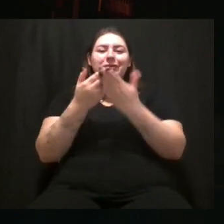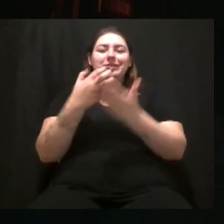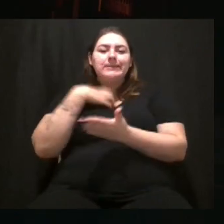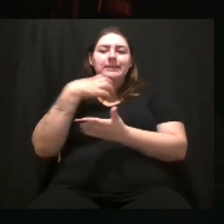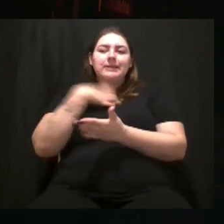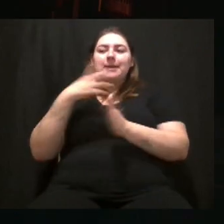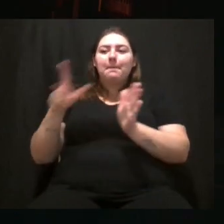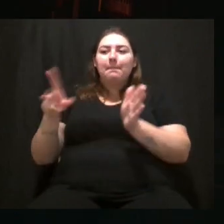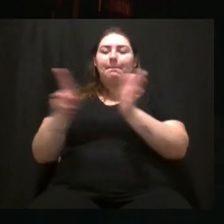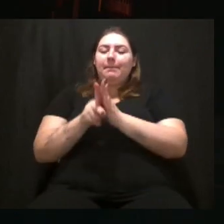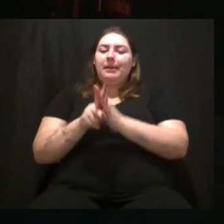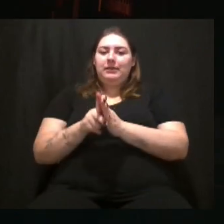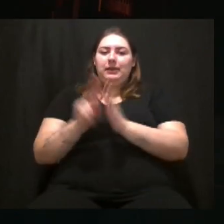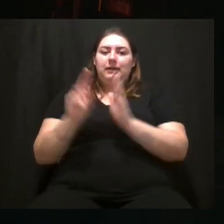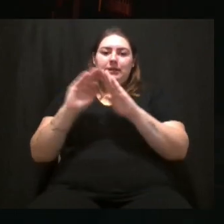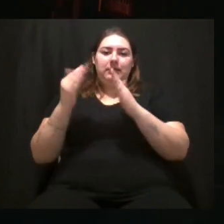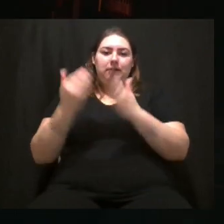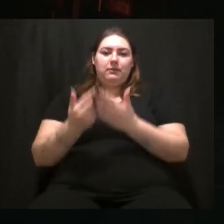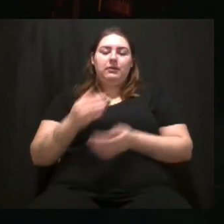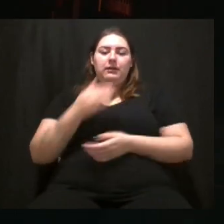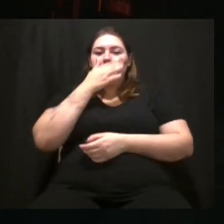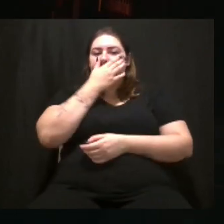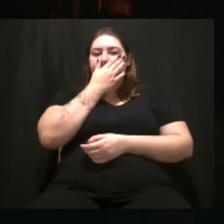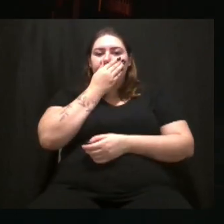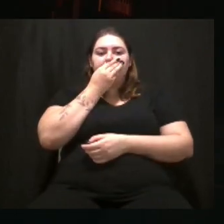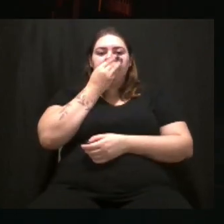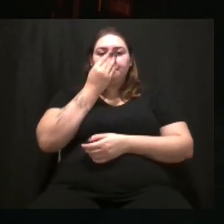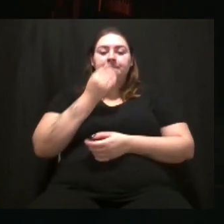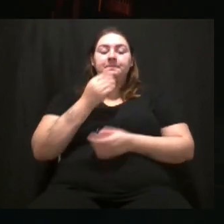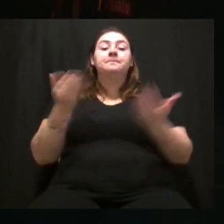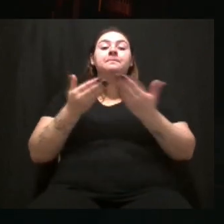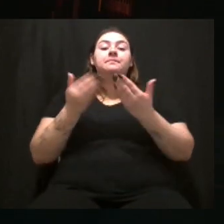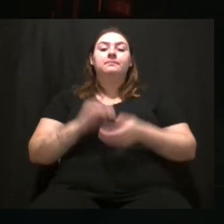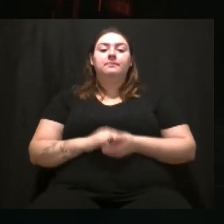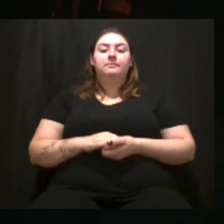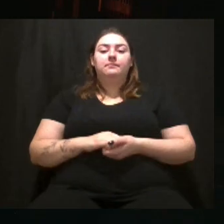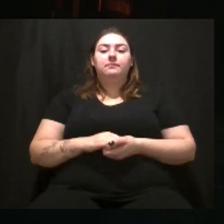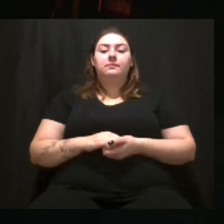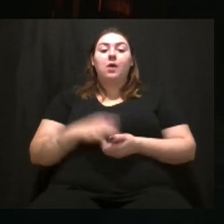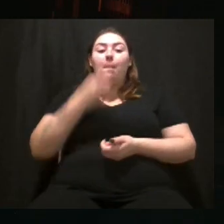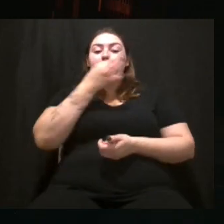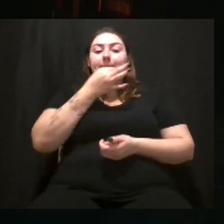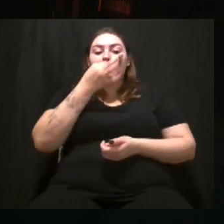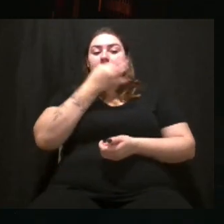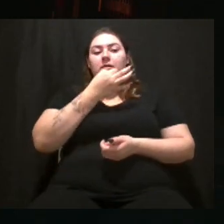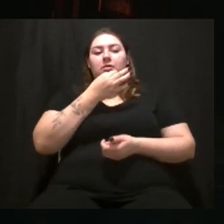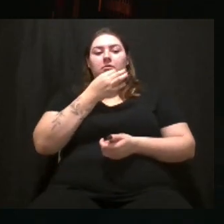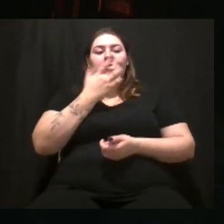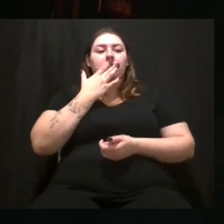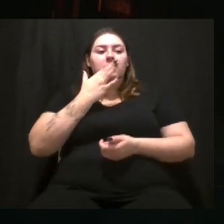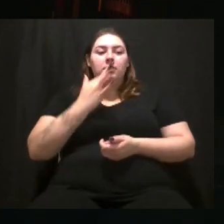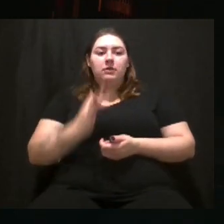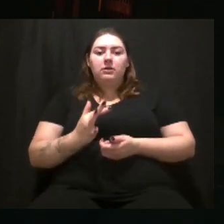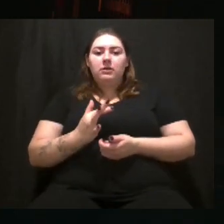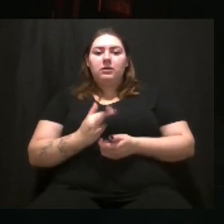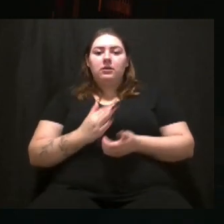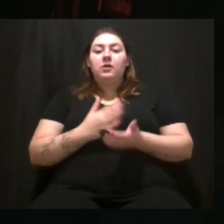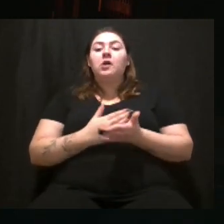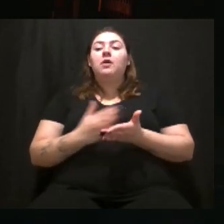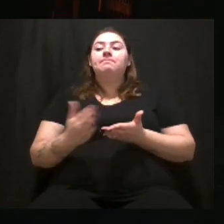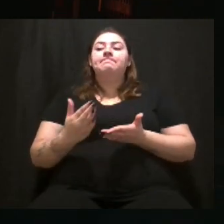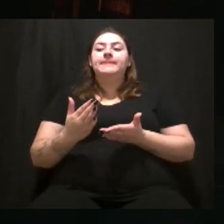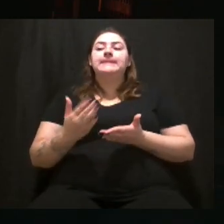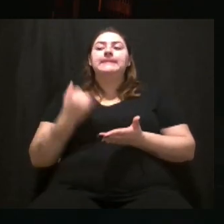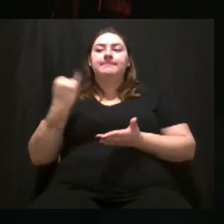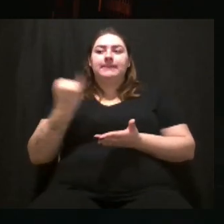pertencimento dentro da escola. Agora, quando a opinião da criança, ela começa a valer, de repente a criança,